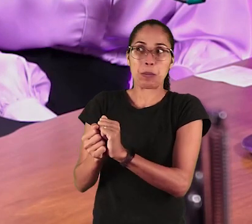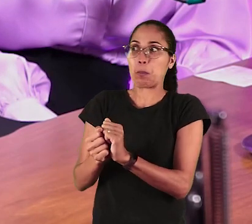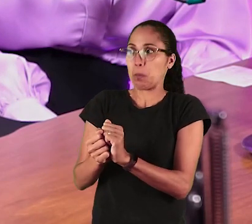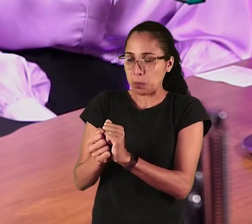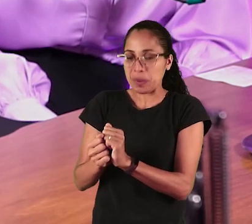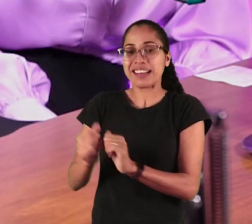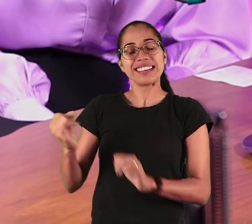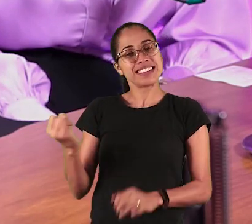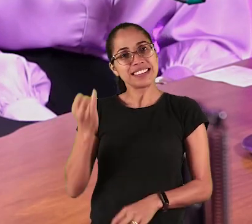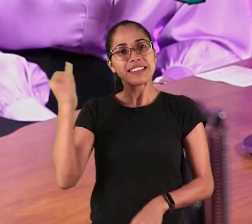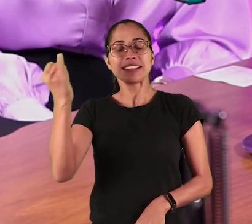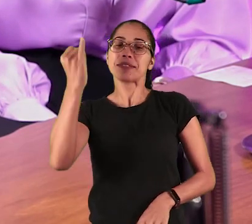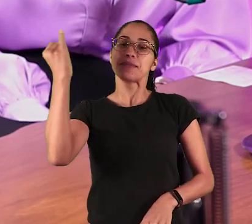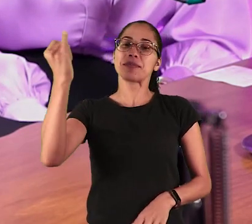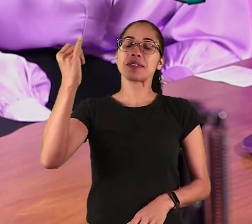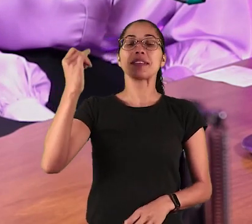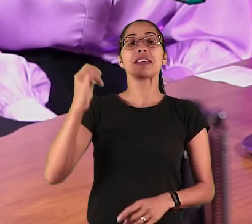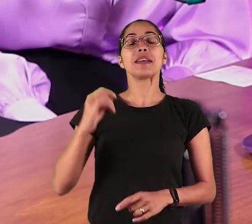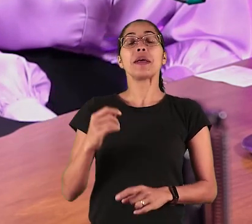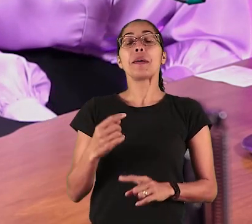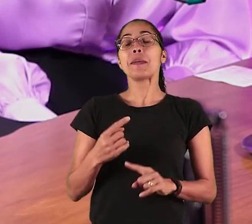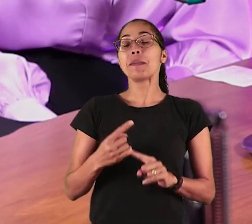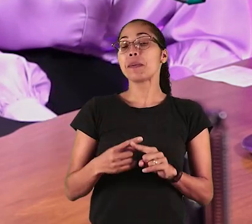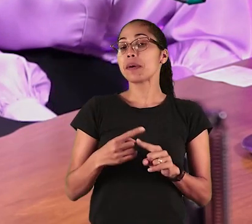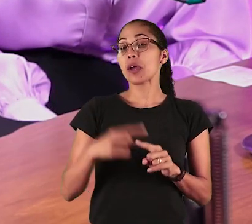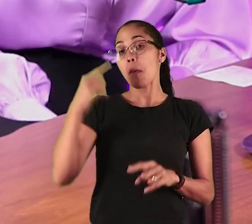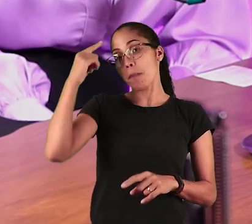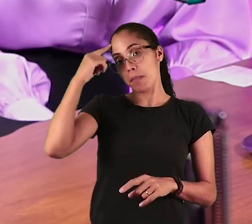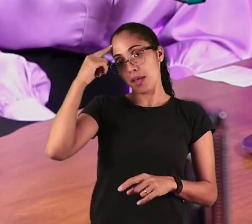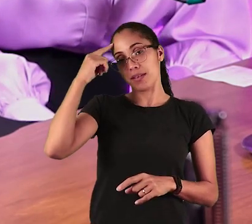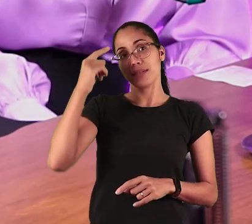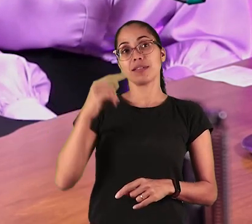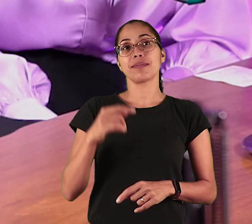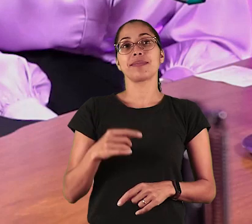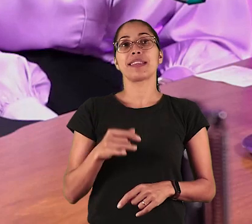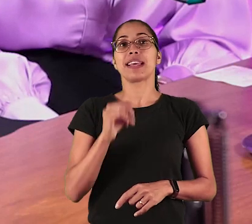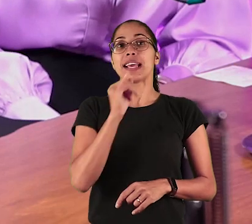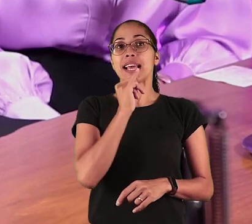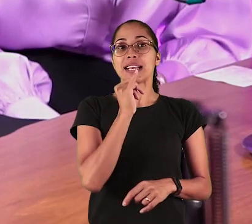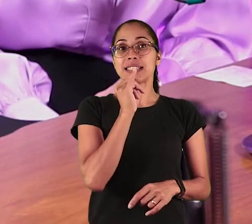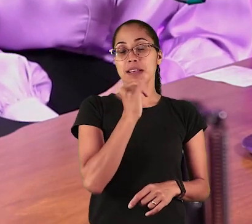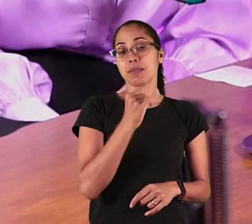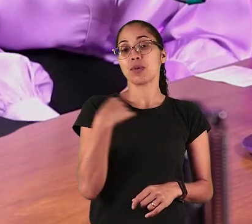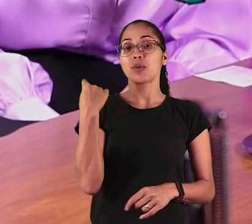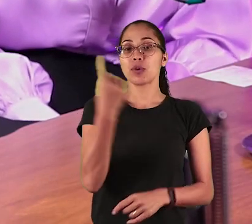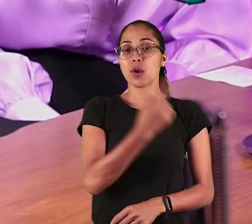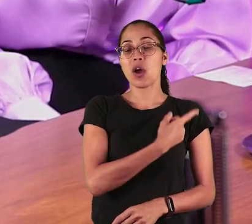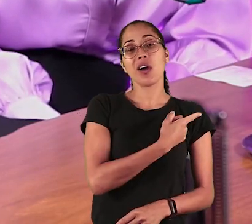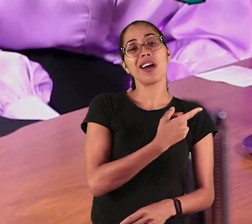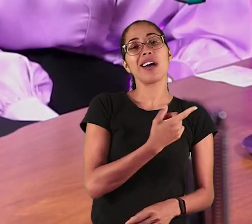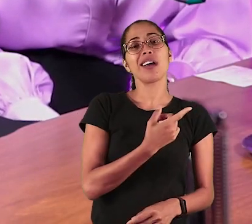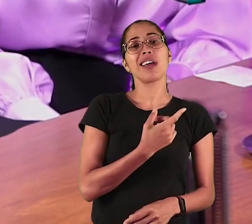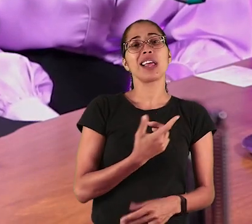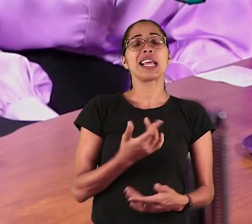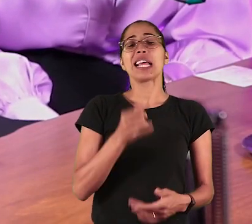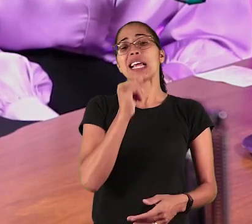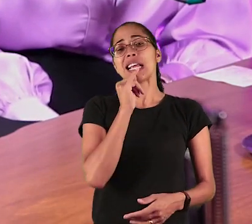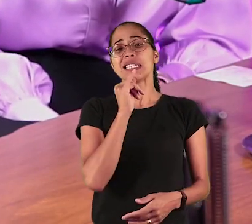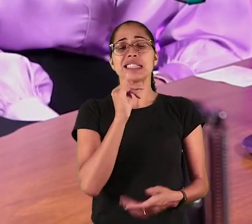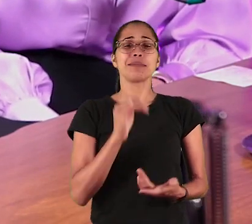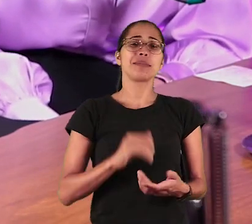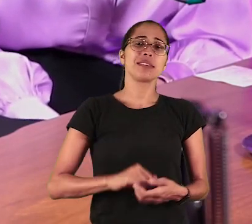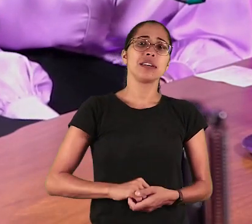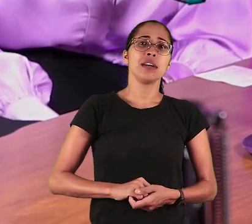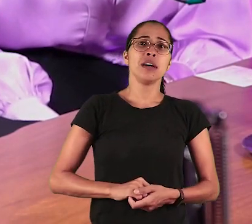aí tem um ponto muito importante sobre propósito Impacto que eu penso muito sobre isso nós tivemos que ser disruptivas de nós mesmas né